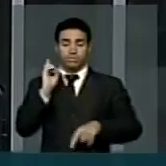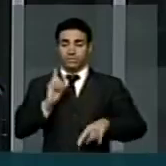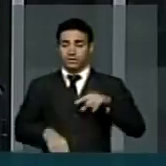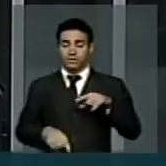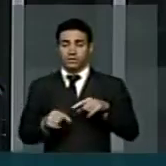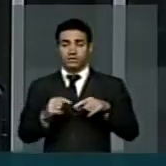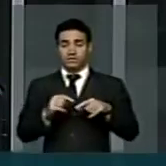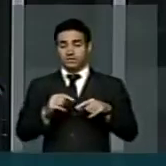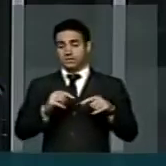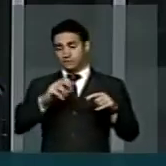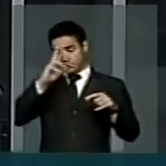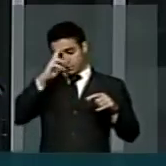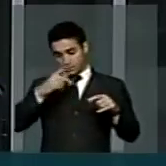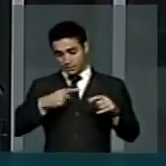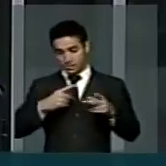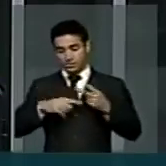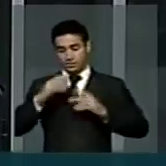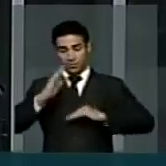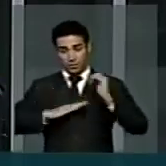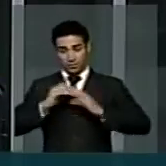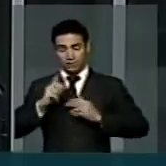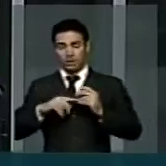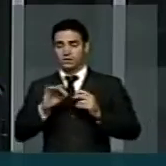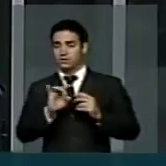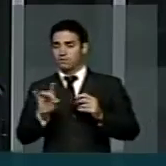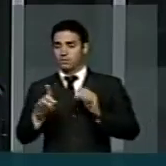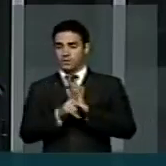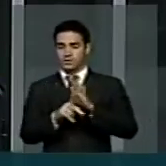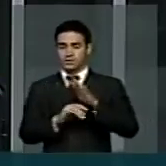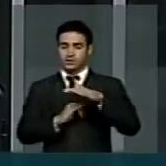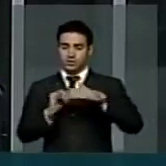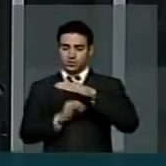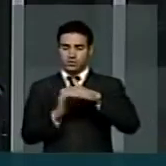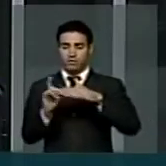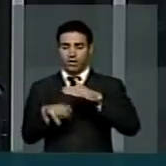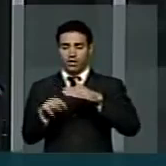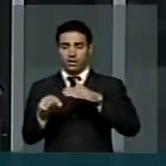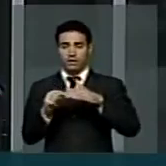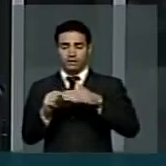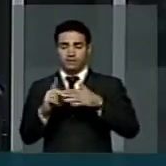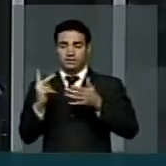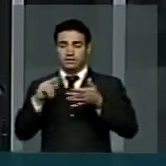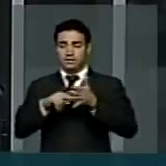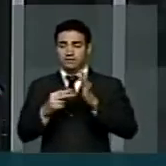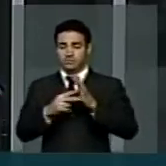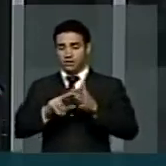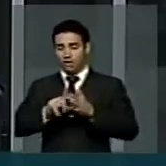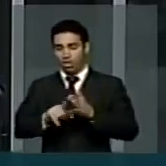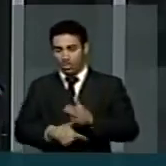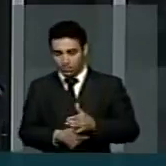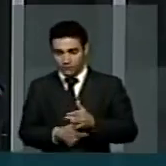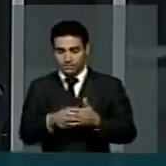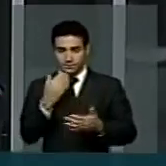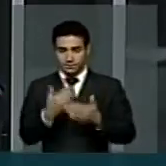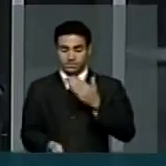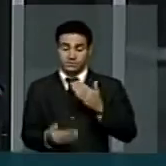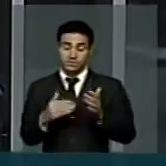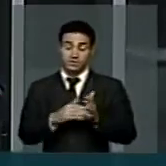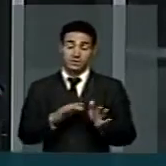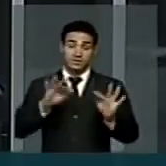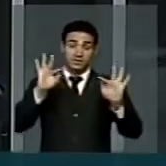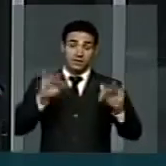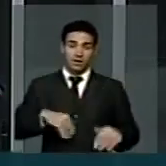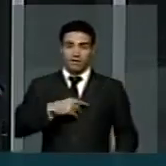a independência e a competência de instituições é um retrocesso. E eu concluo a